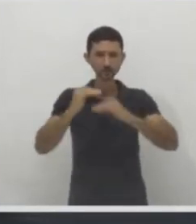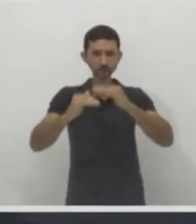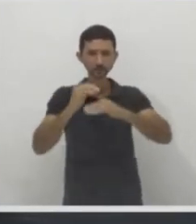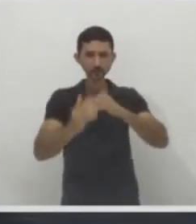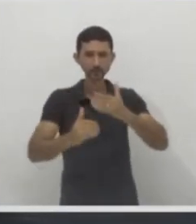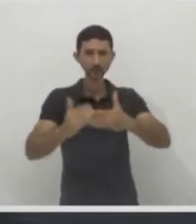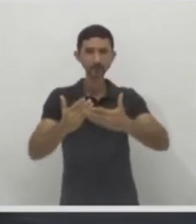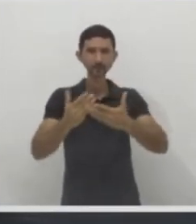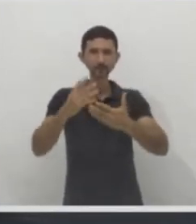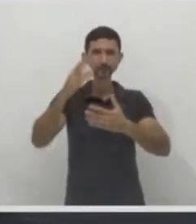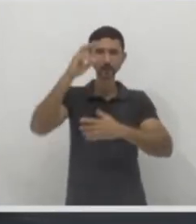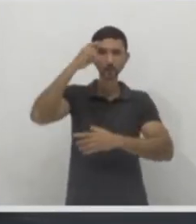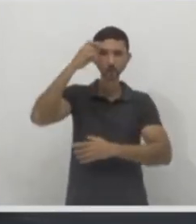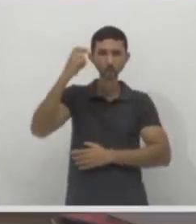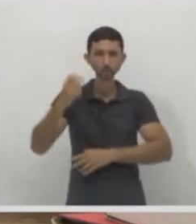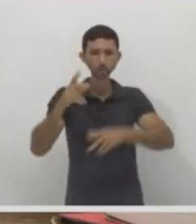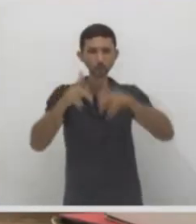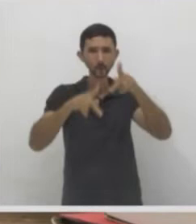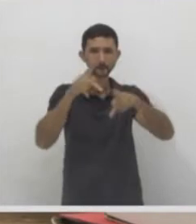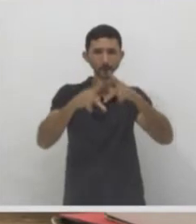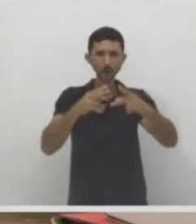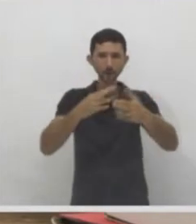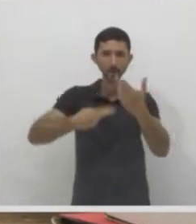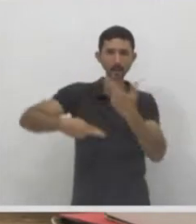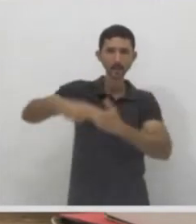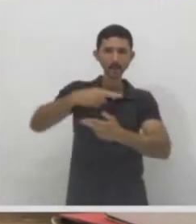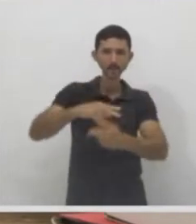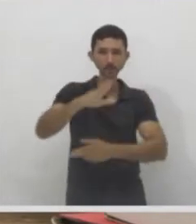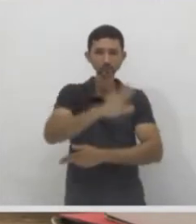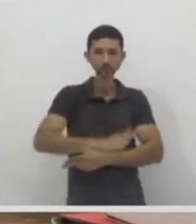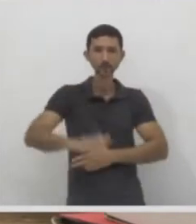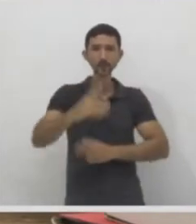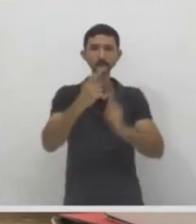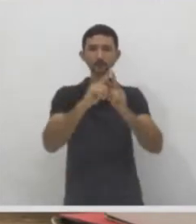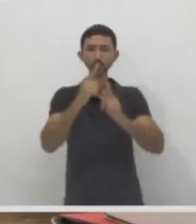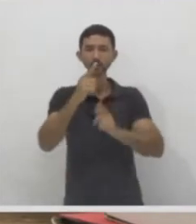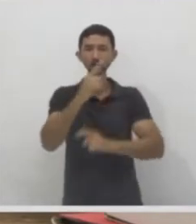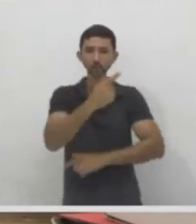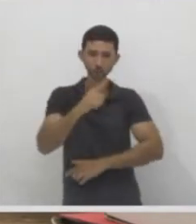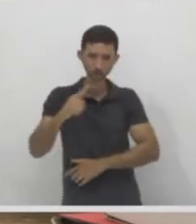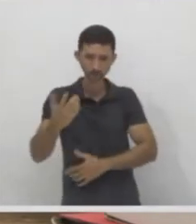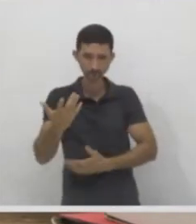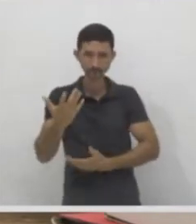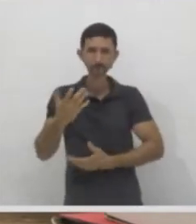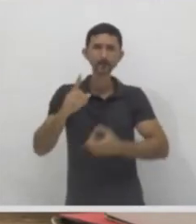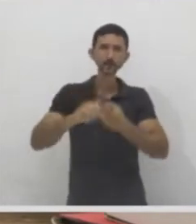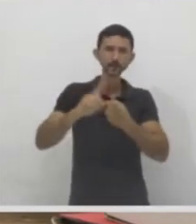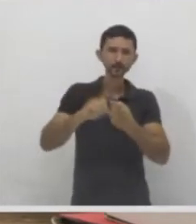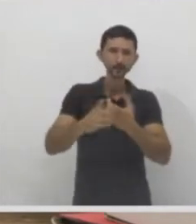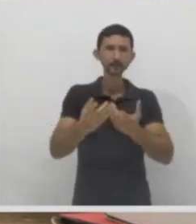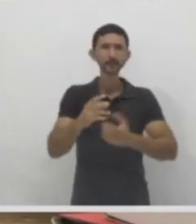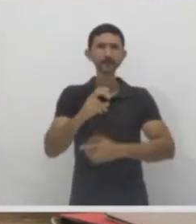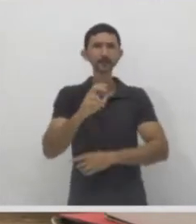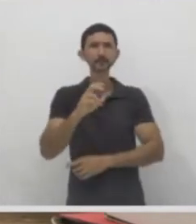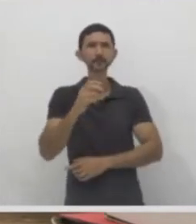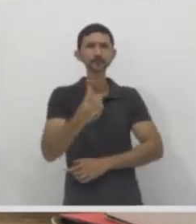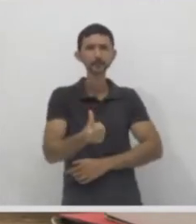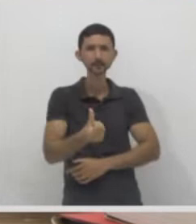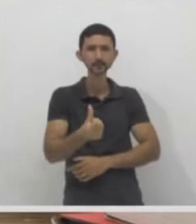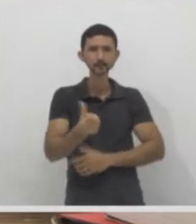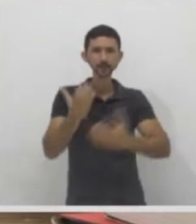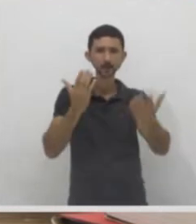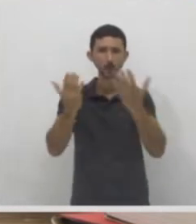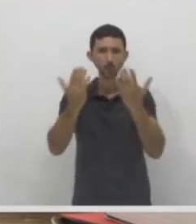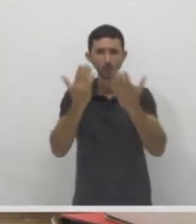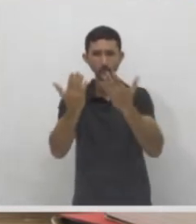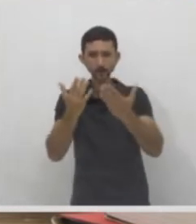e dos povos, relacionando-os com o espaço geográfico ocupado. E a habilidade 6, que é comparar o uso de